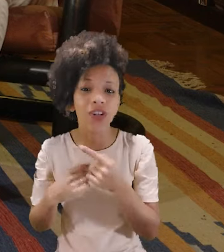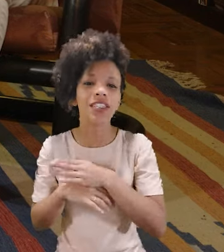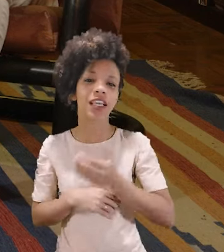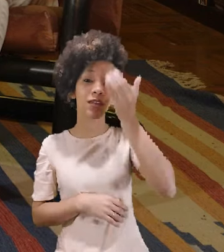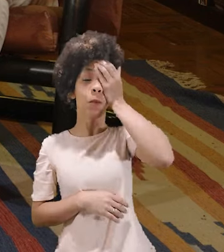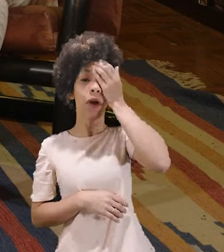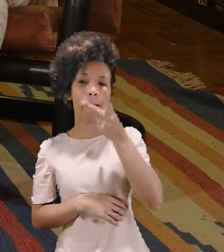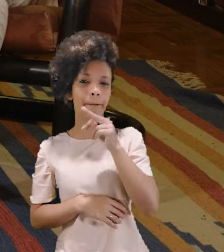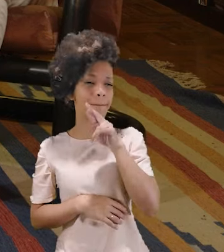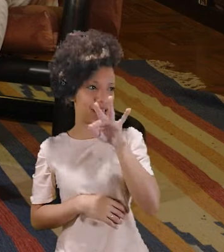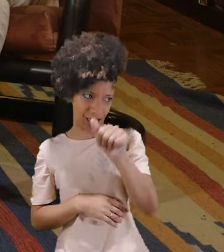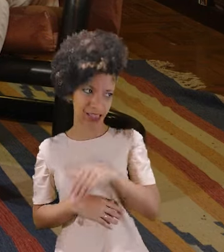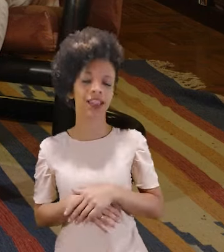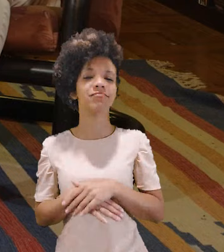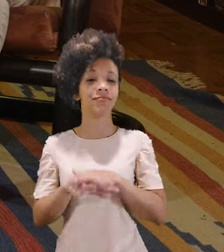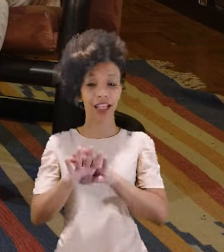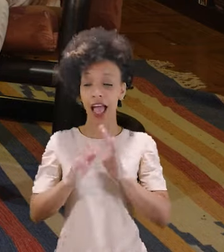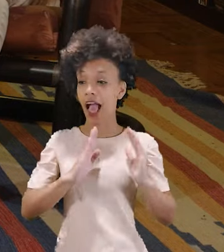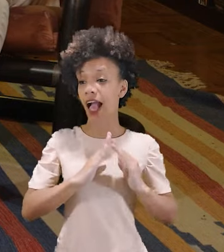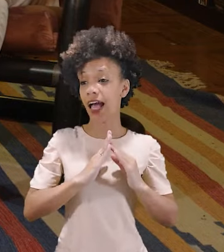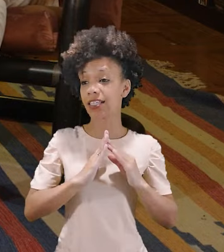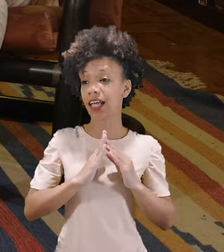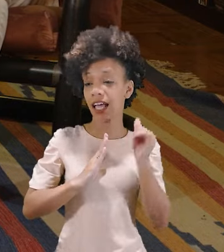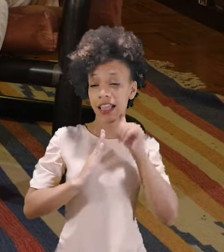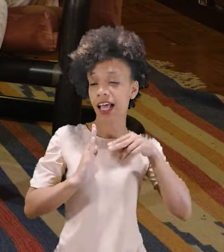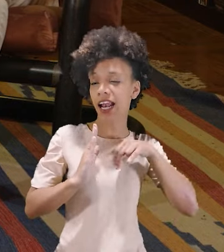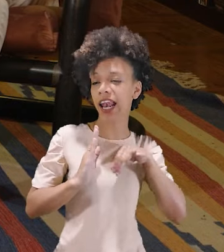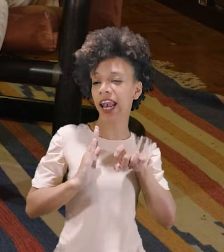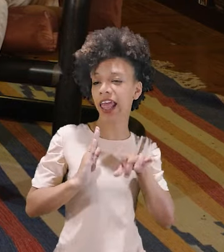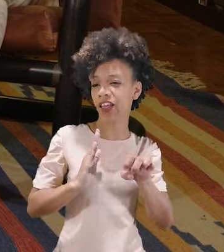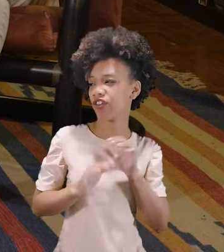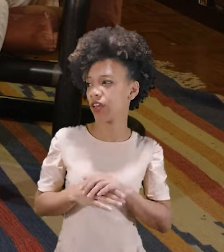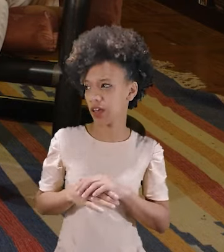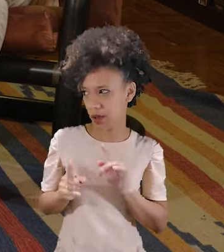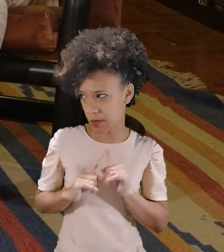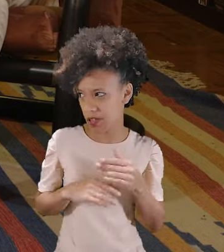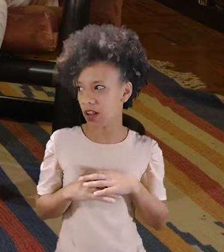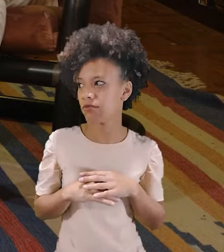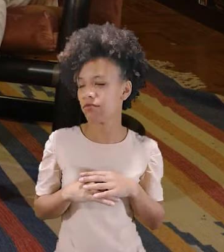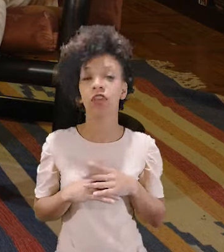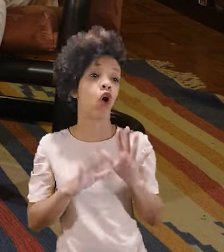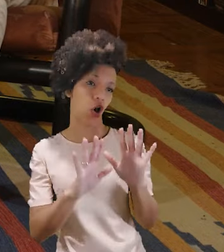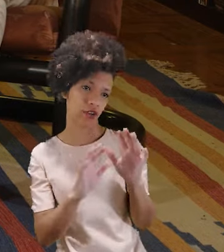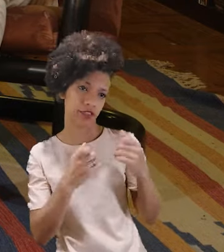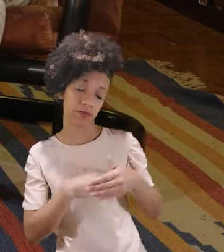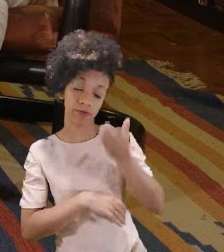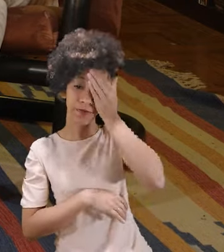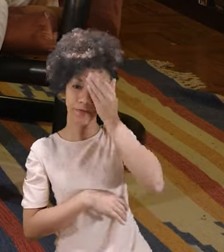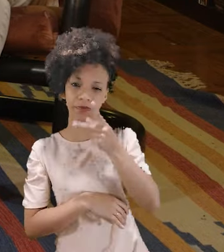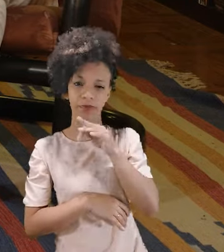o novo pirata longe da dona Neide Ok vamos